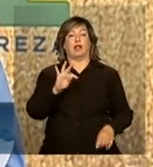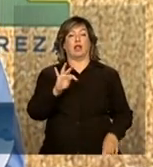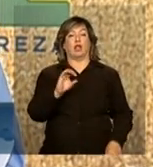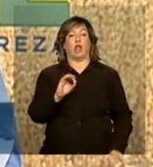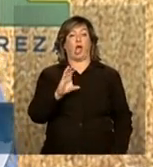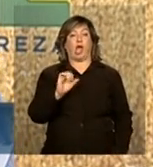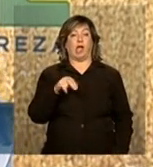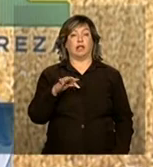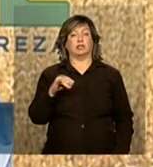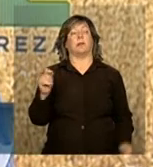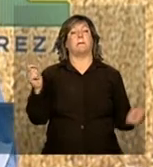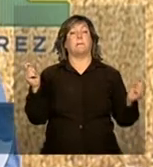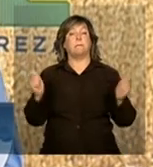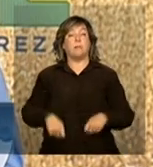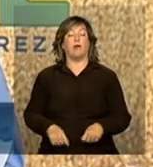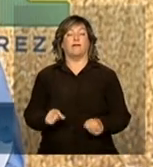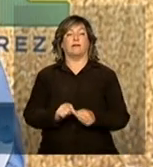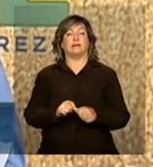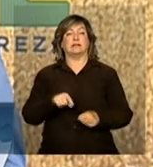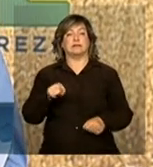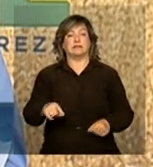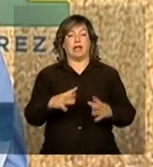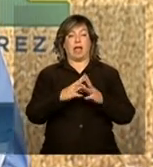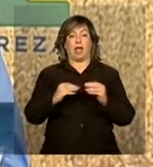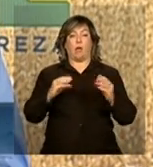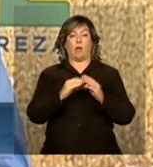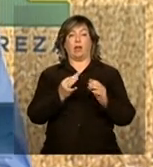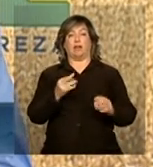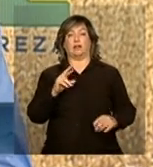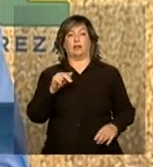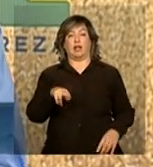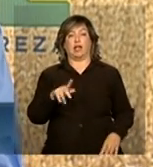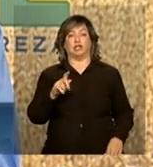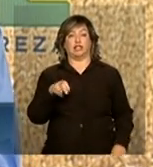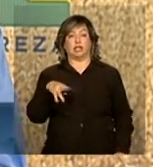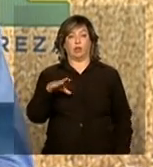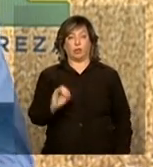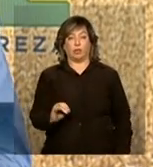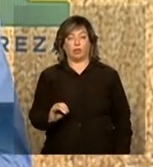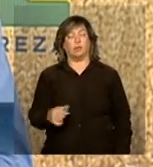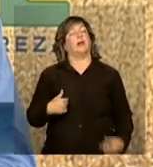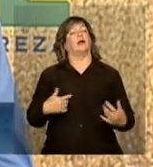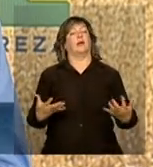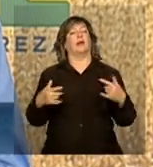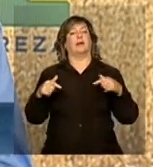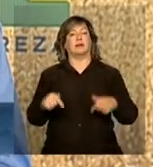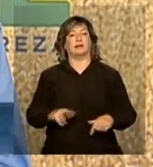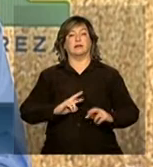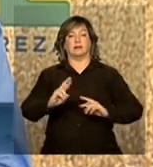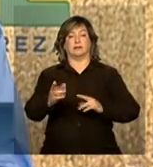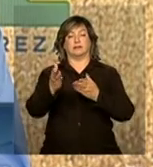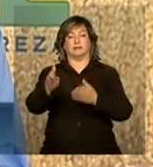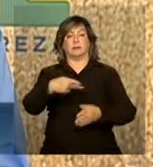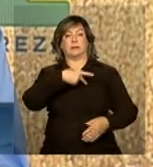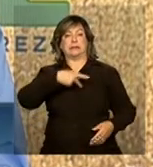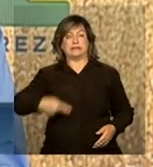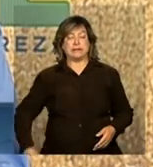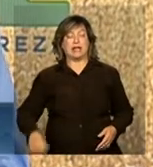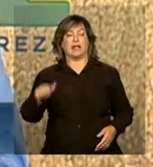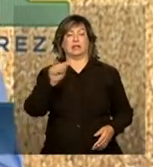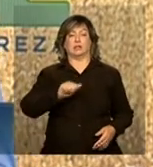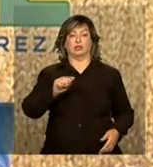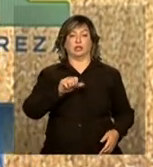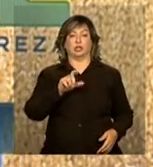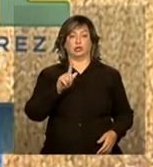plantar algodão transgênico. Eu quero aqui, respondendo ao presidente da associação,